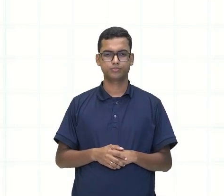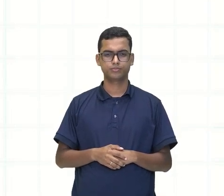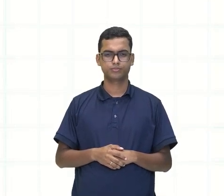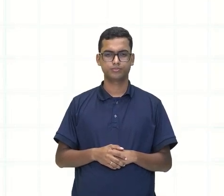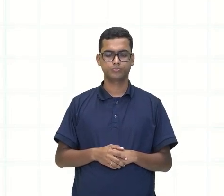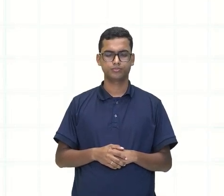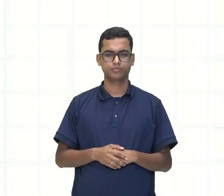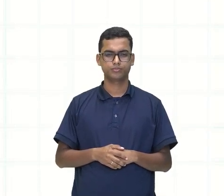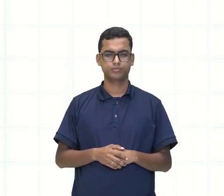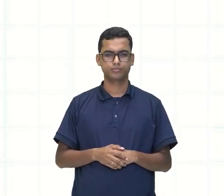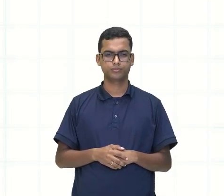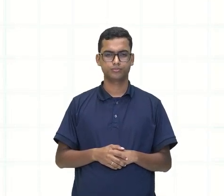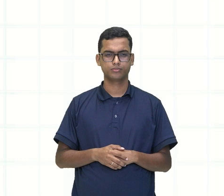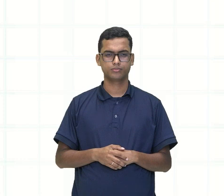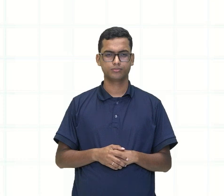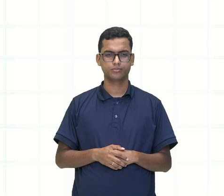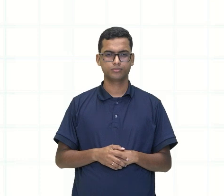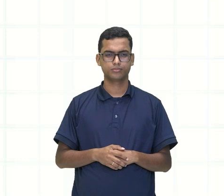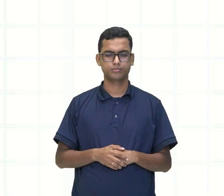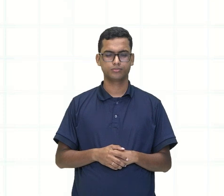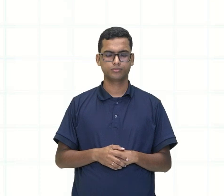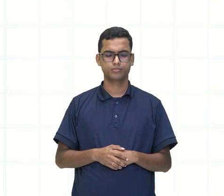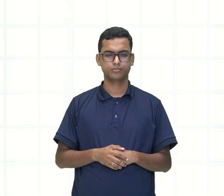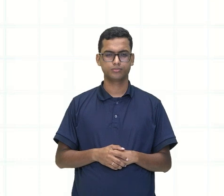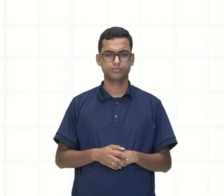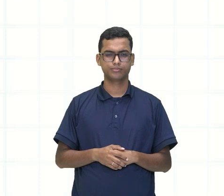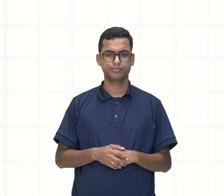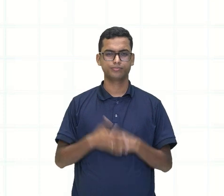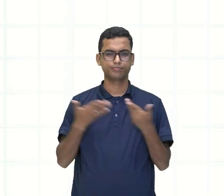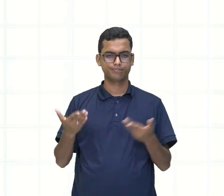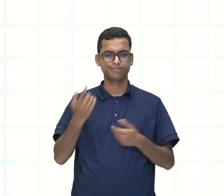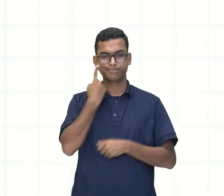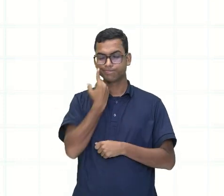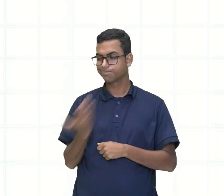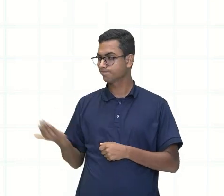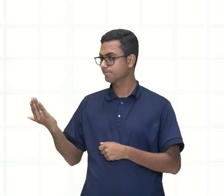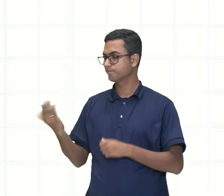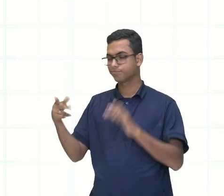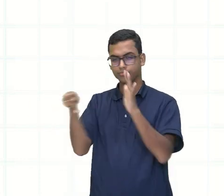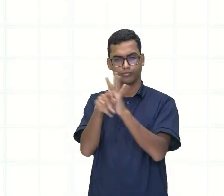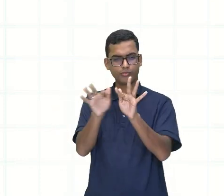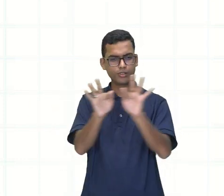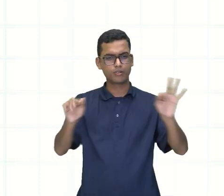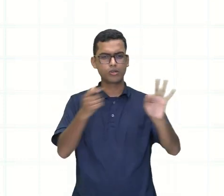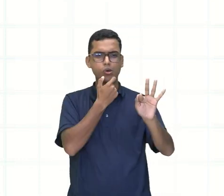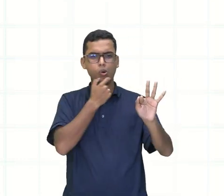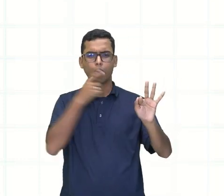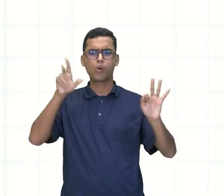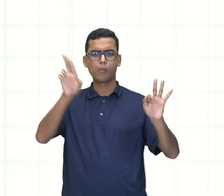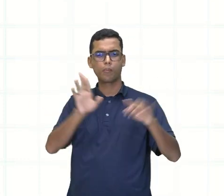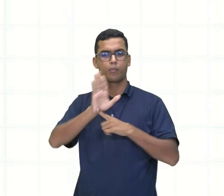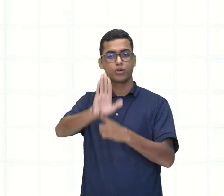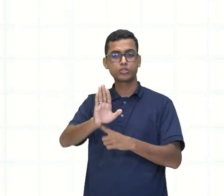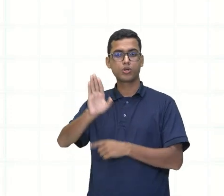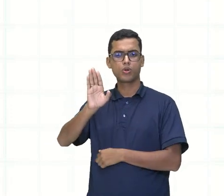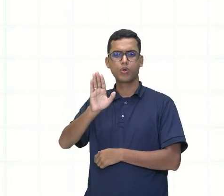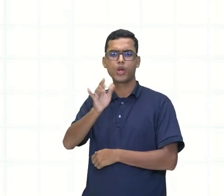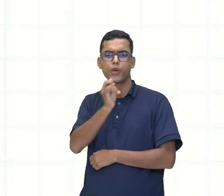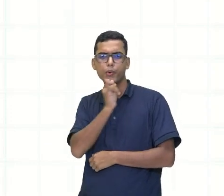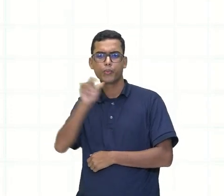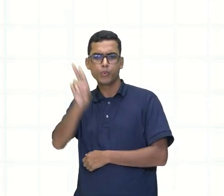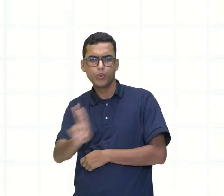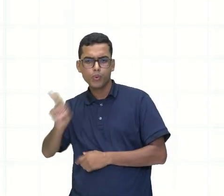shower, right? Então, esses são exemplos do uso do past continuous,